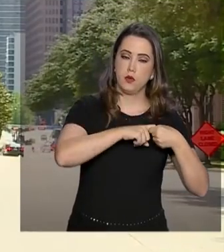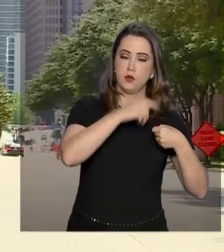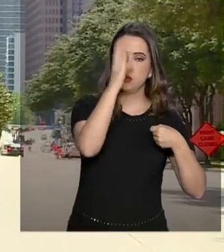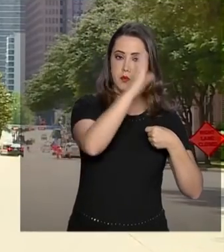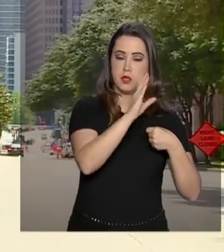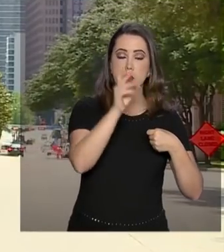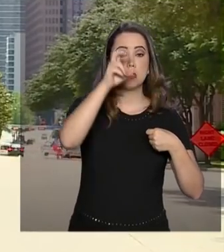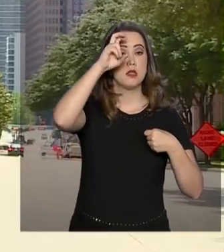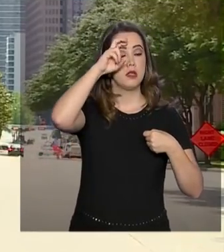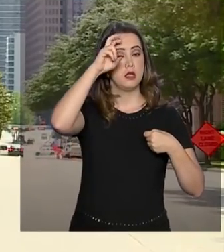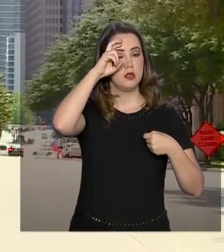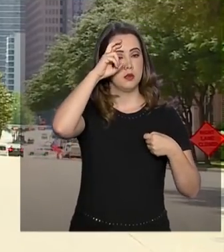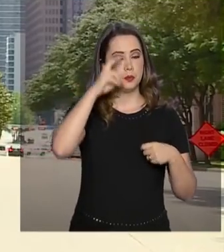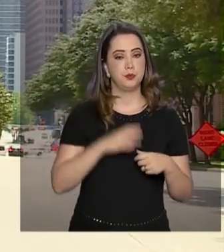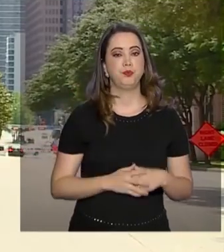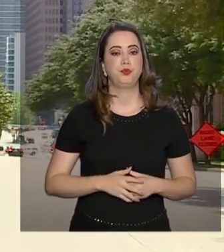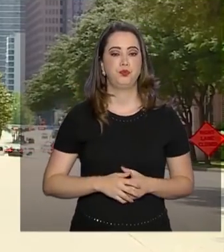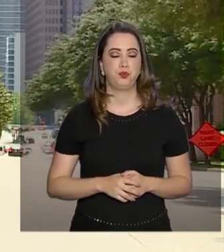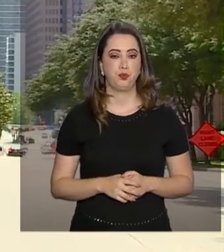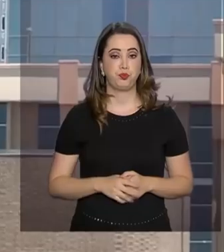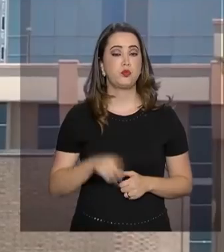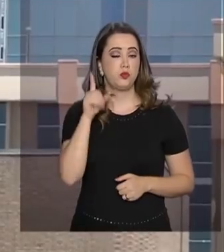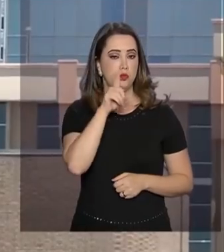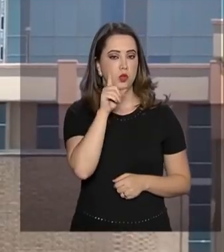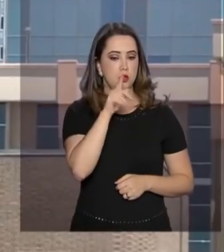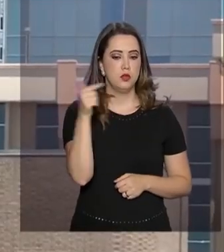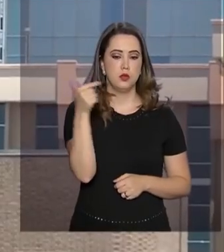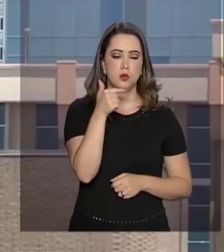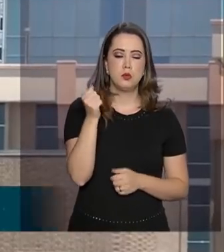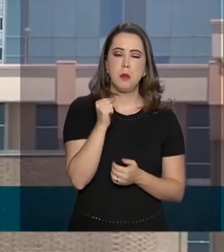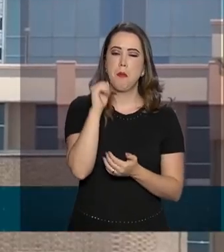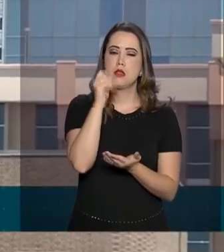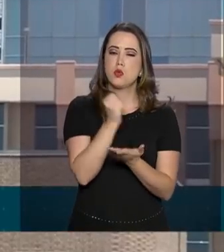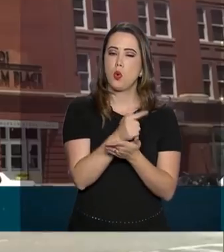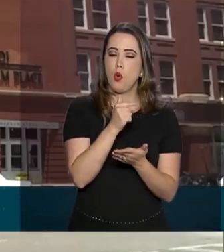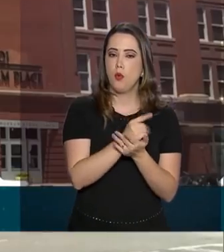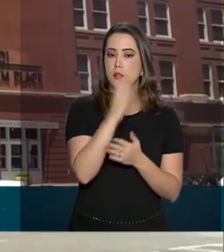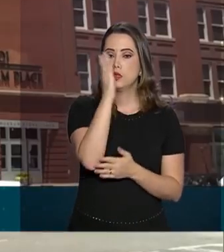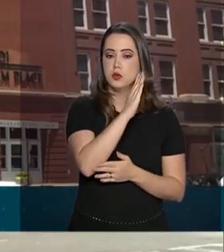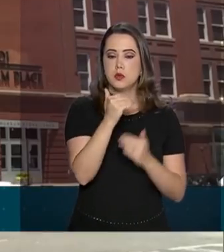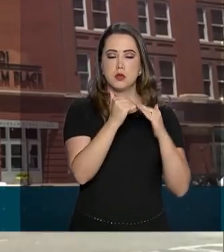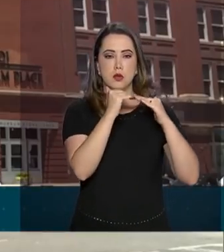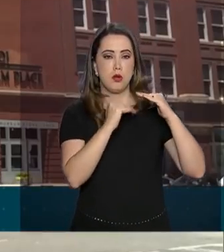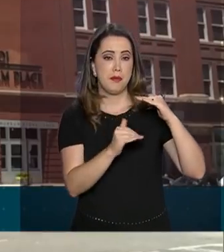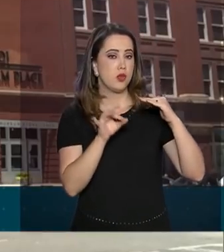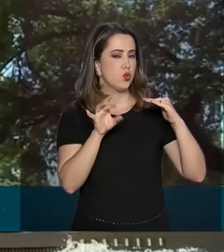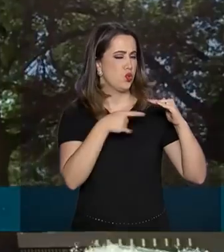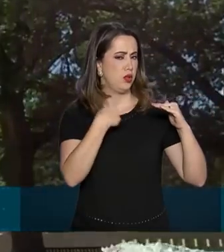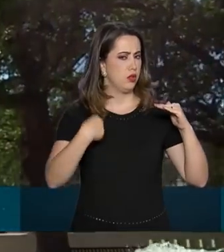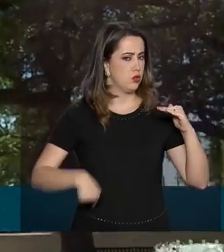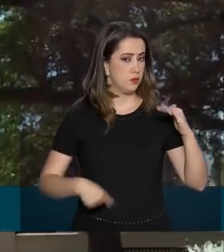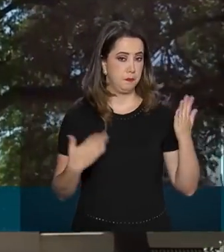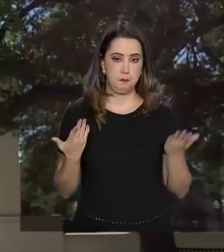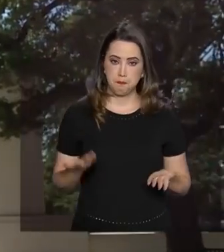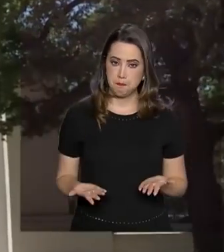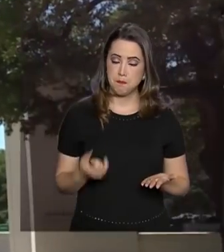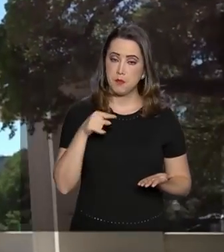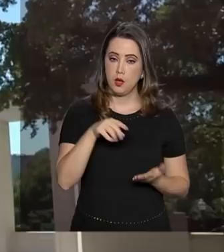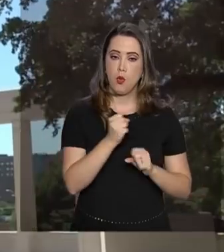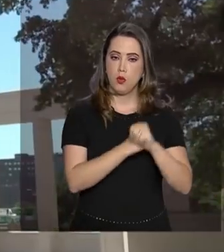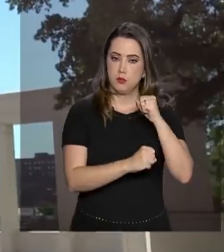brasil na quinta feira os estados unidos são o segundo parceiro comercial do brasil atrás apenas da china no ano passado